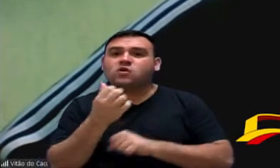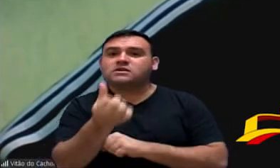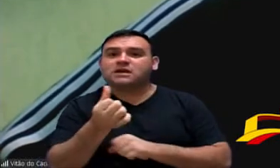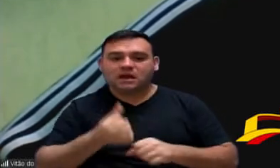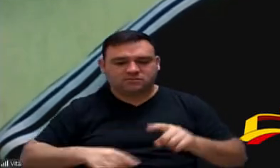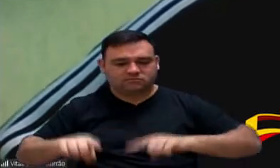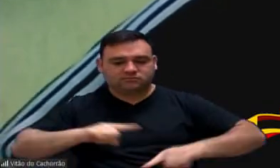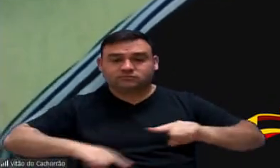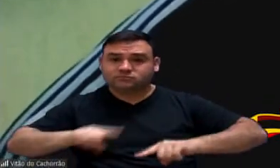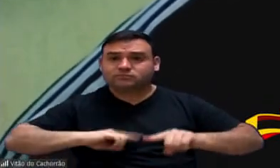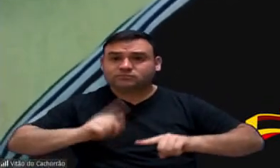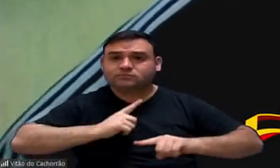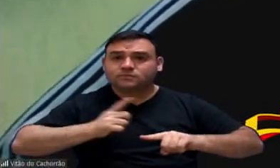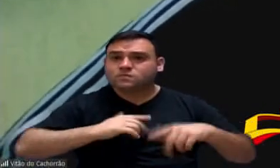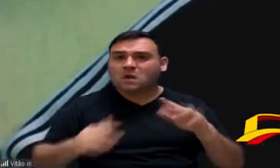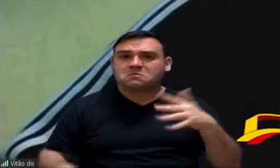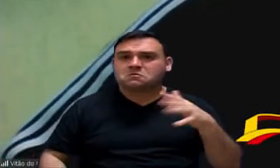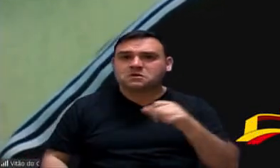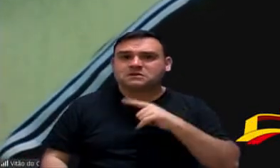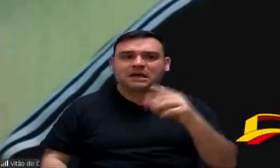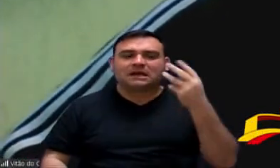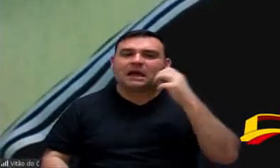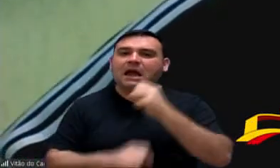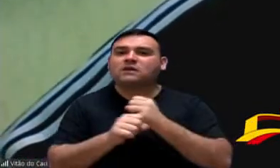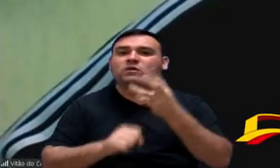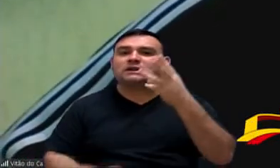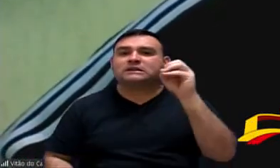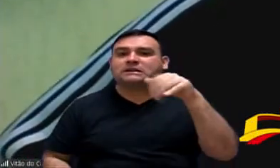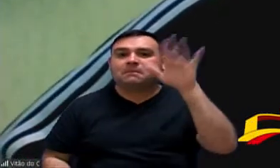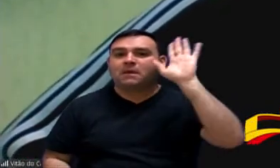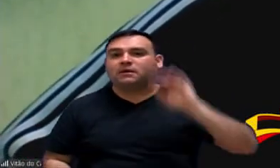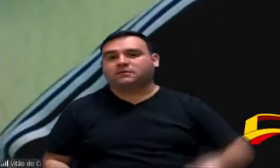dá mais de 30 anos.